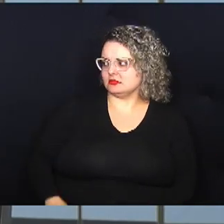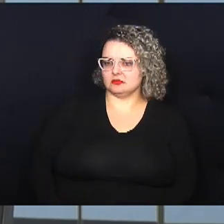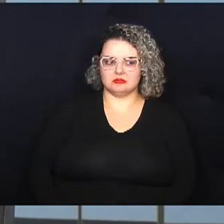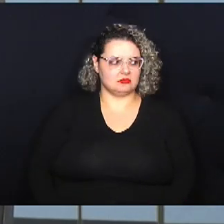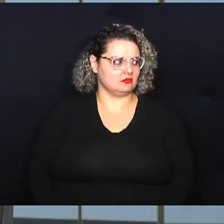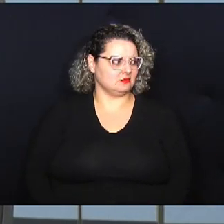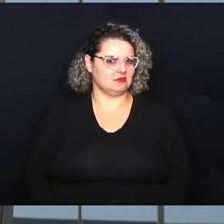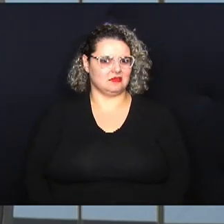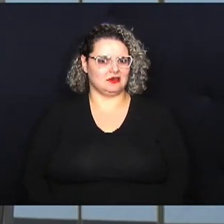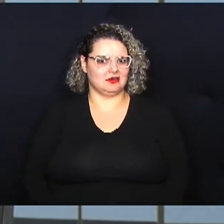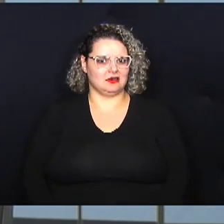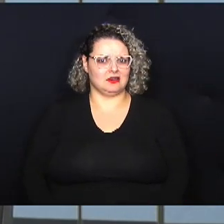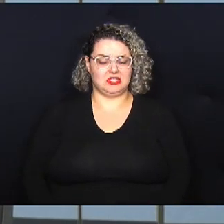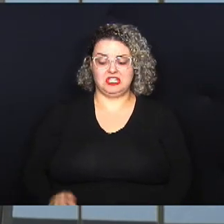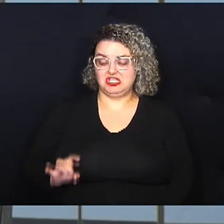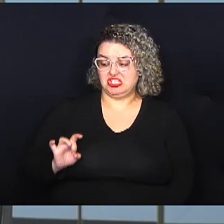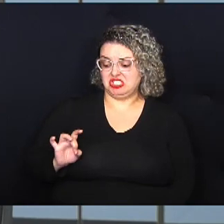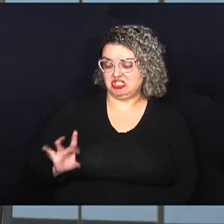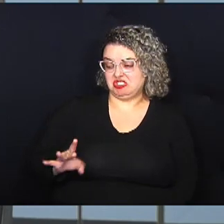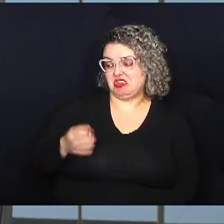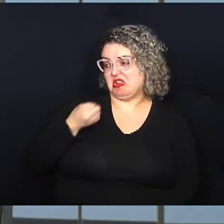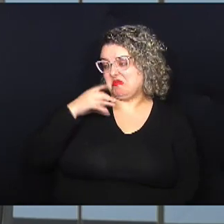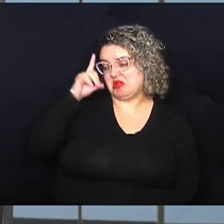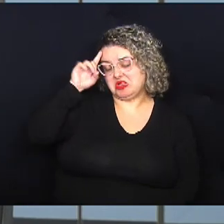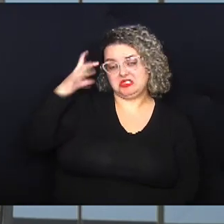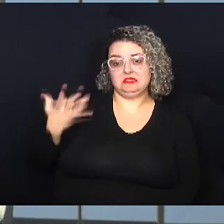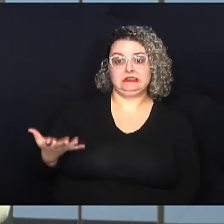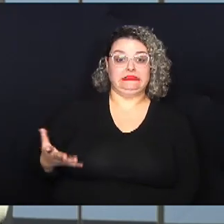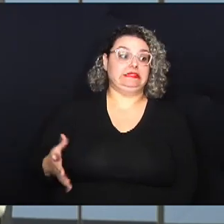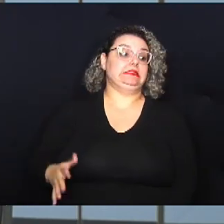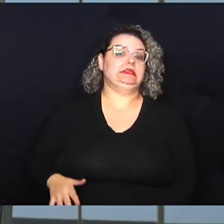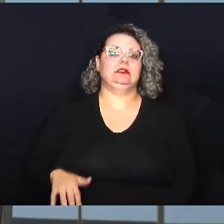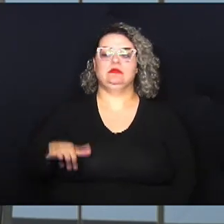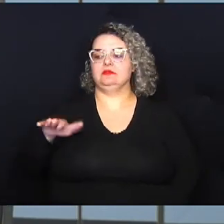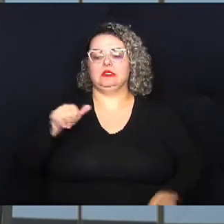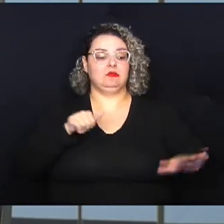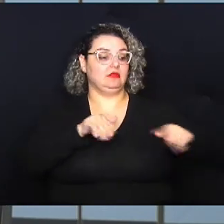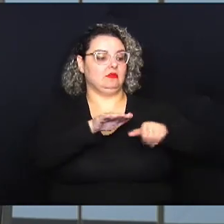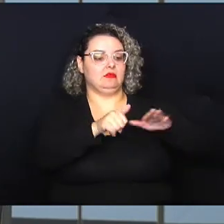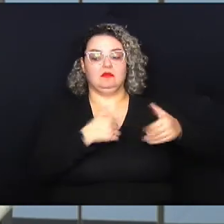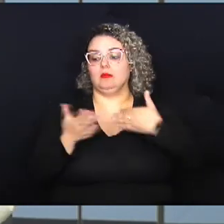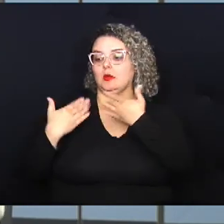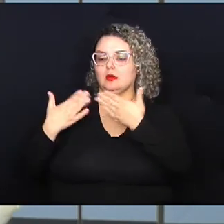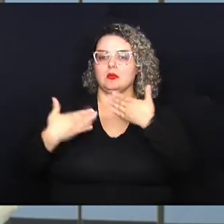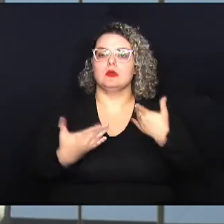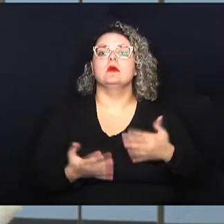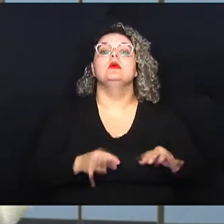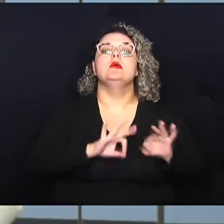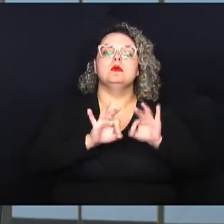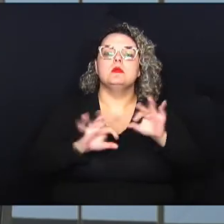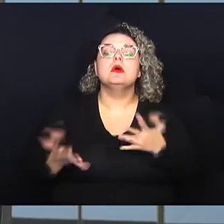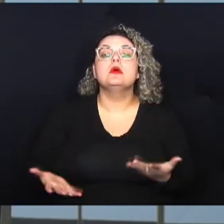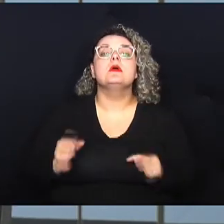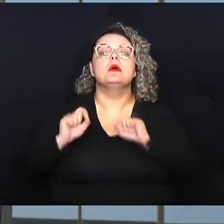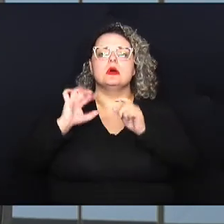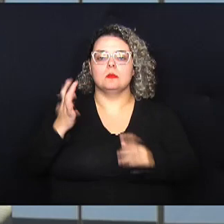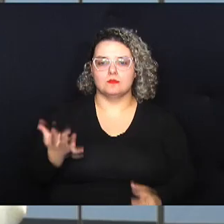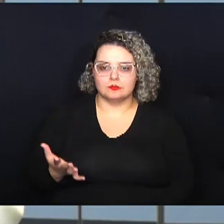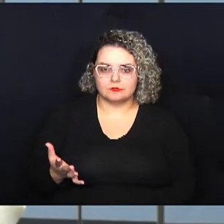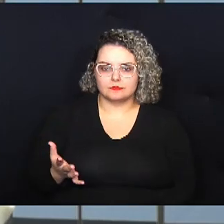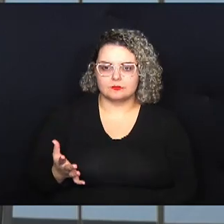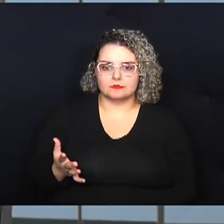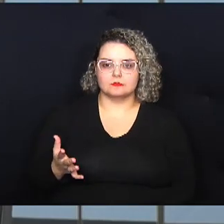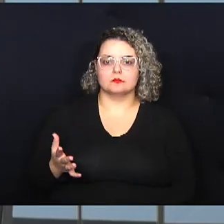fala, só se for para você, né? Eu falo, eita, nós, eu já chamo um por um. Vem cá, minha filha, né? Vamos arrumar isso aqui, o que aconteceu? Vai ler